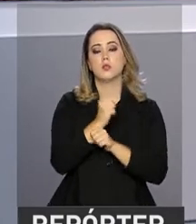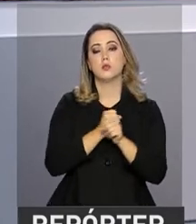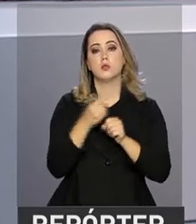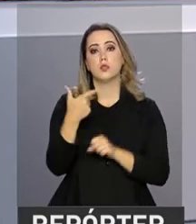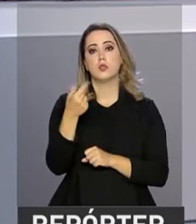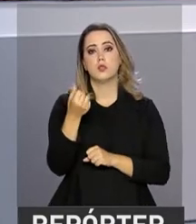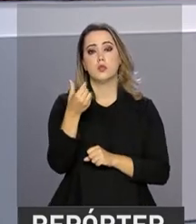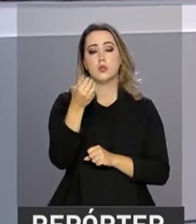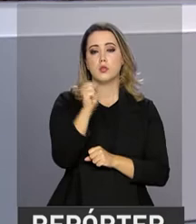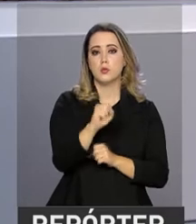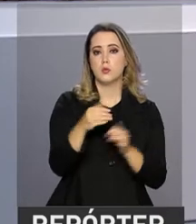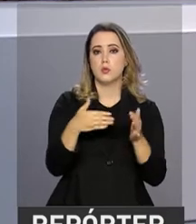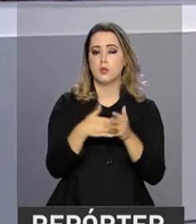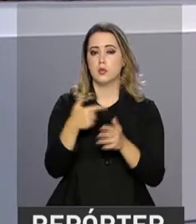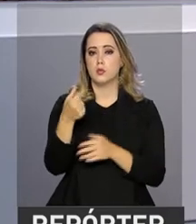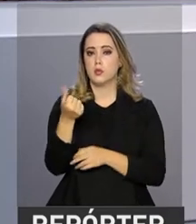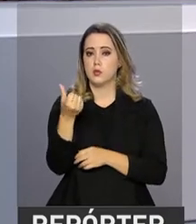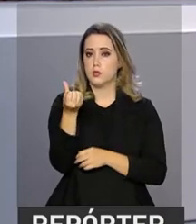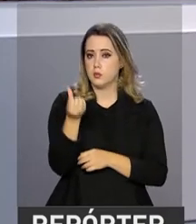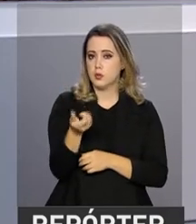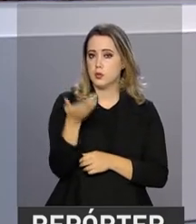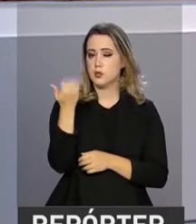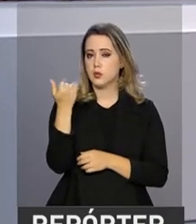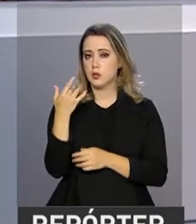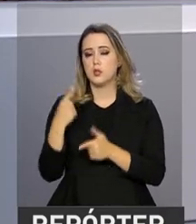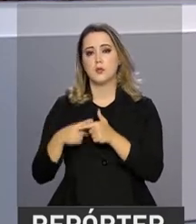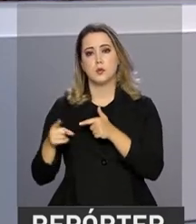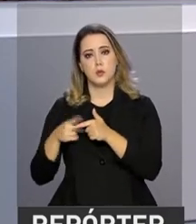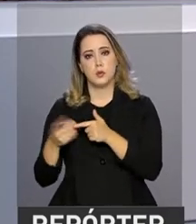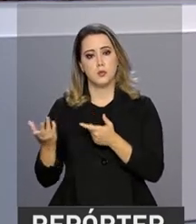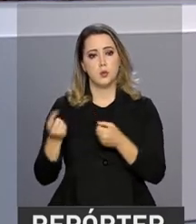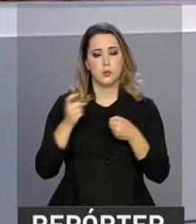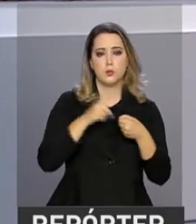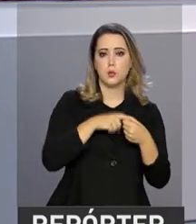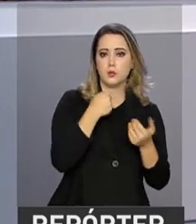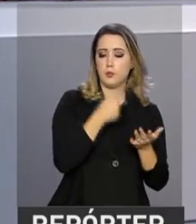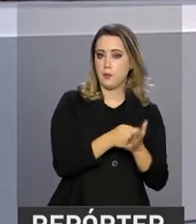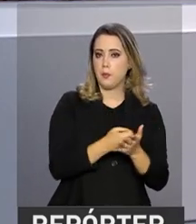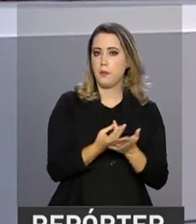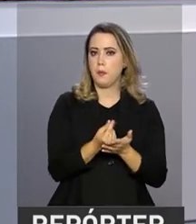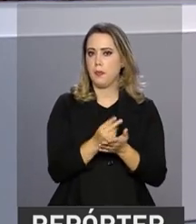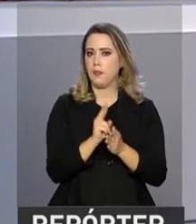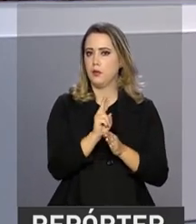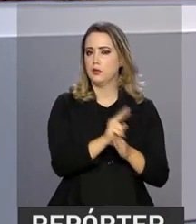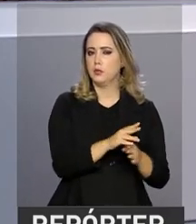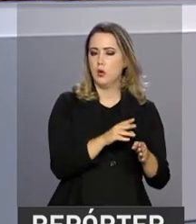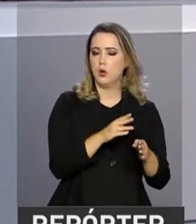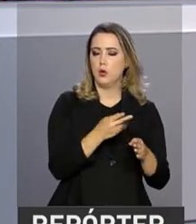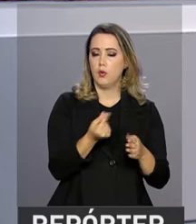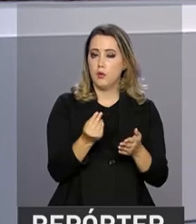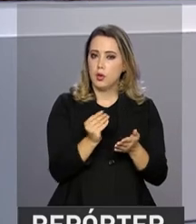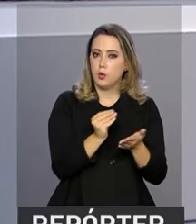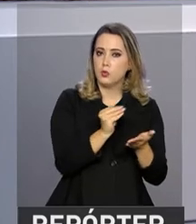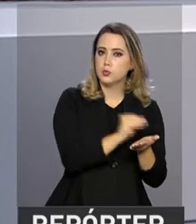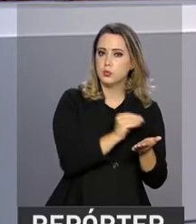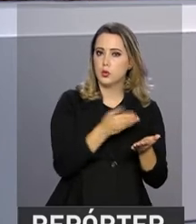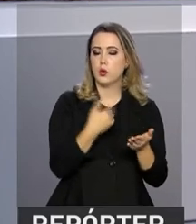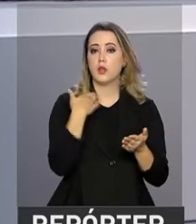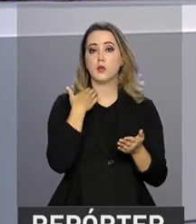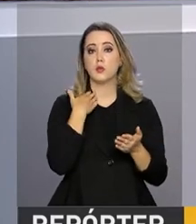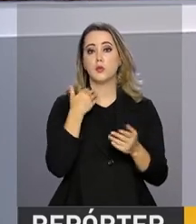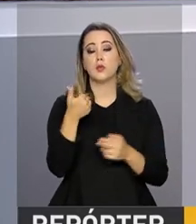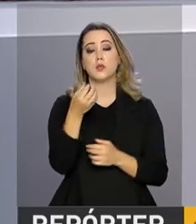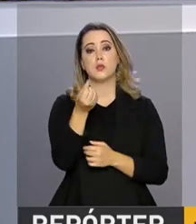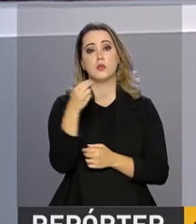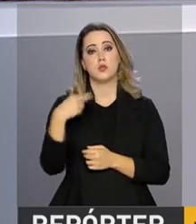2008 a 2010 16 que deixarão a malha fina o crédito bancário será realizado no dia 16 de novembro a